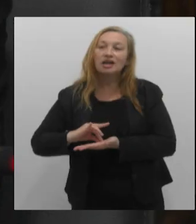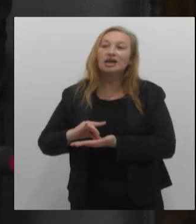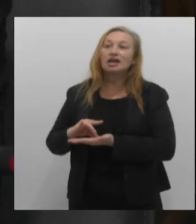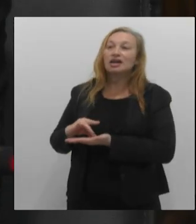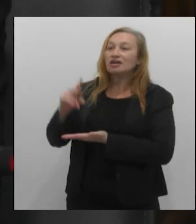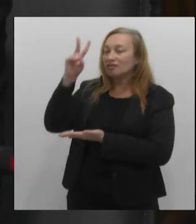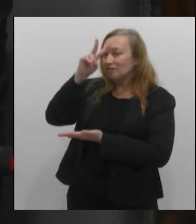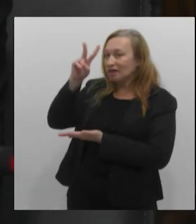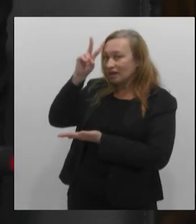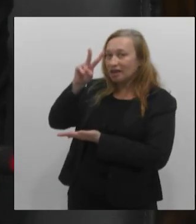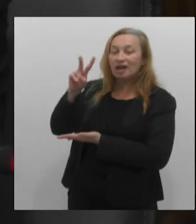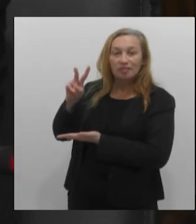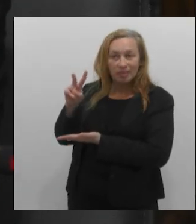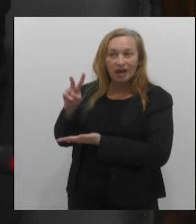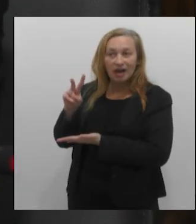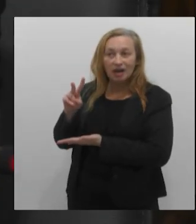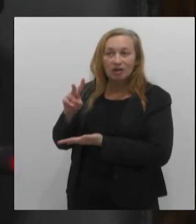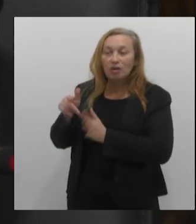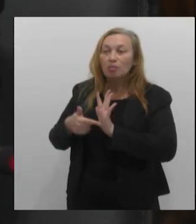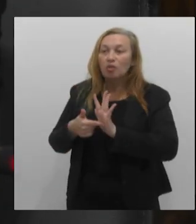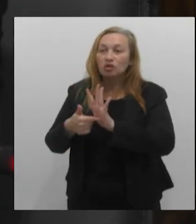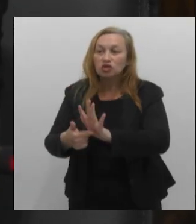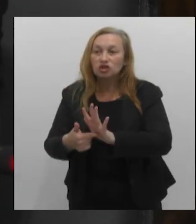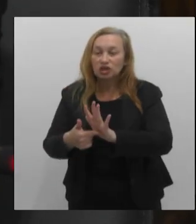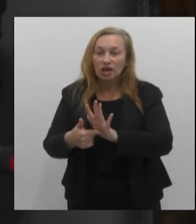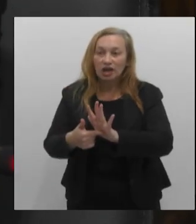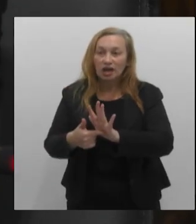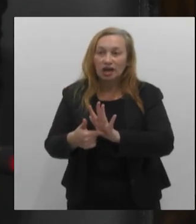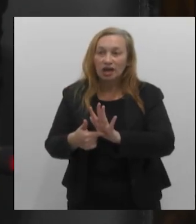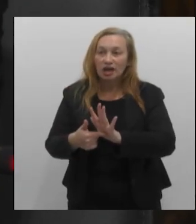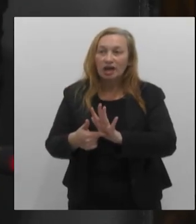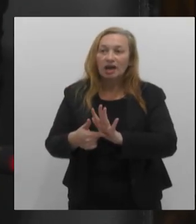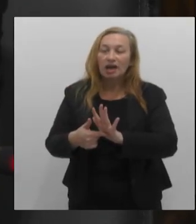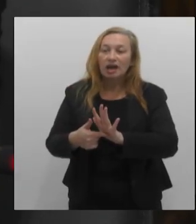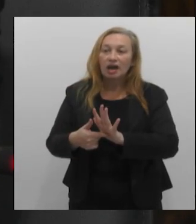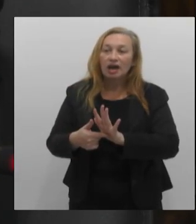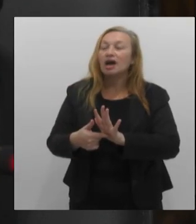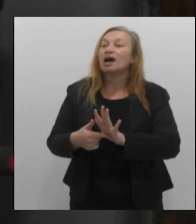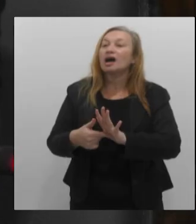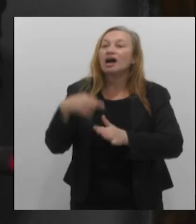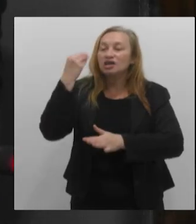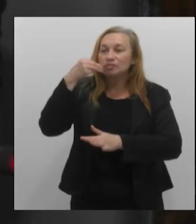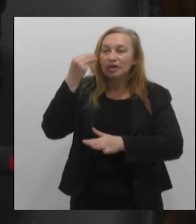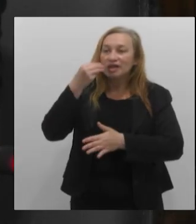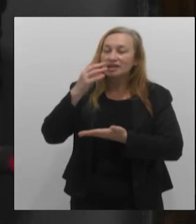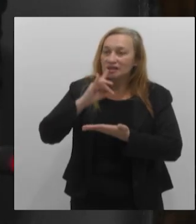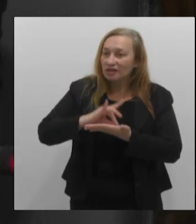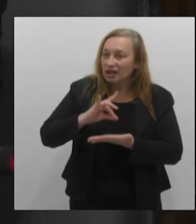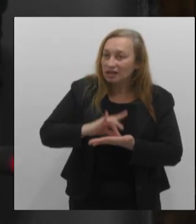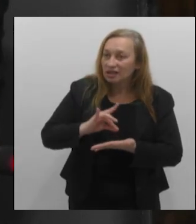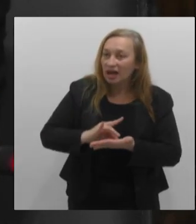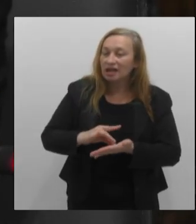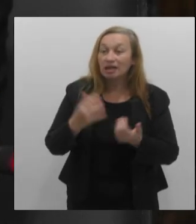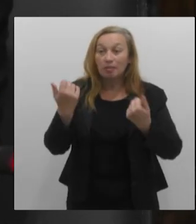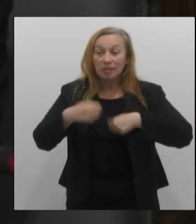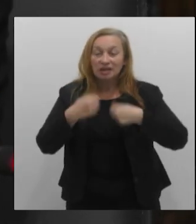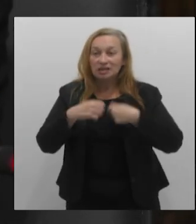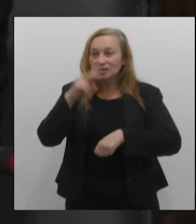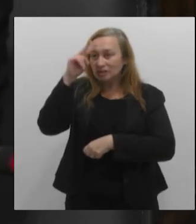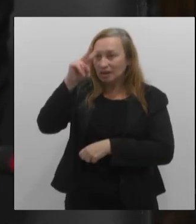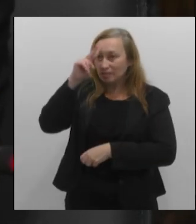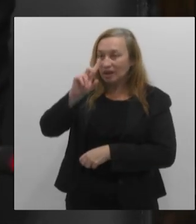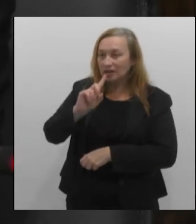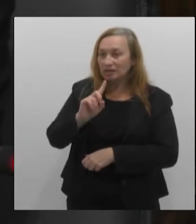mais cordis, trazer de novo ao coração. Recordar é preciso, não devemos convidar